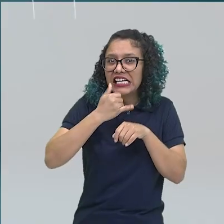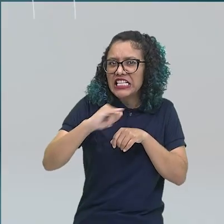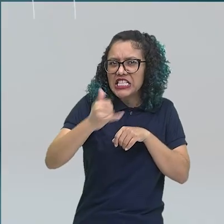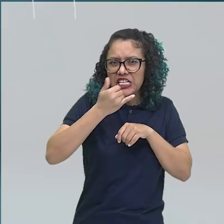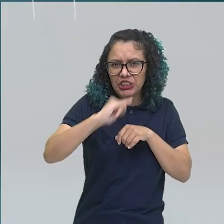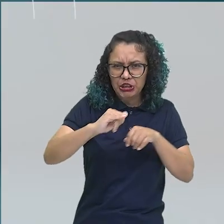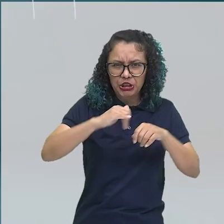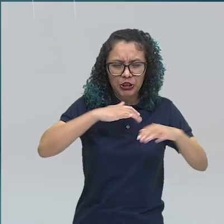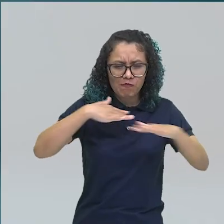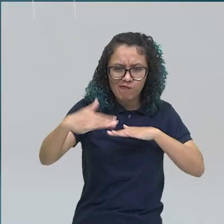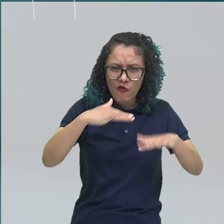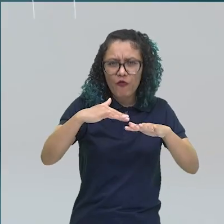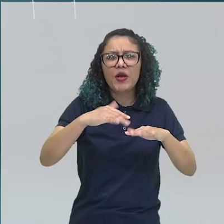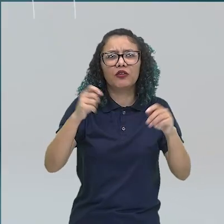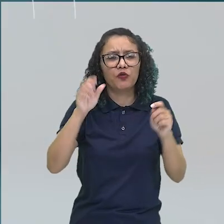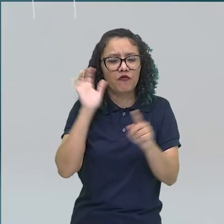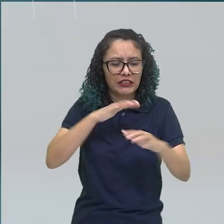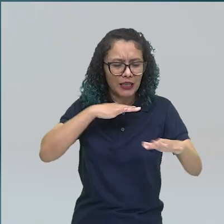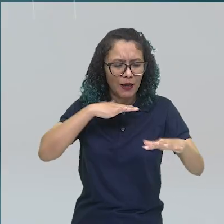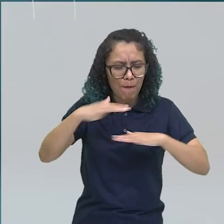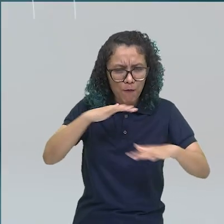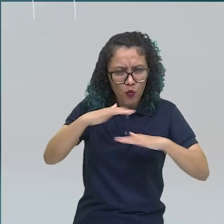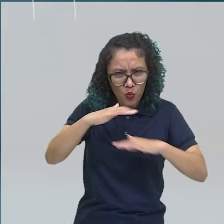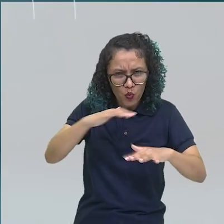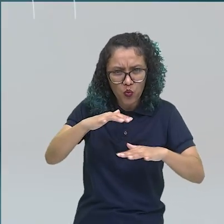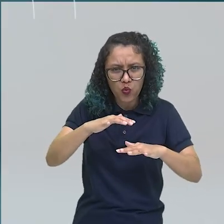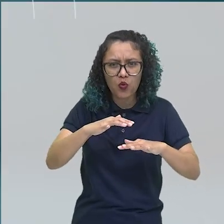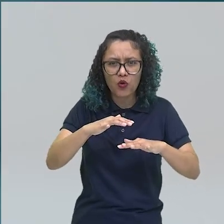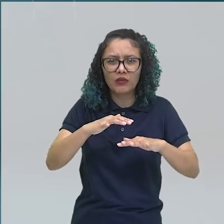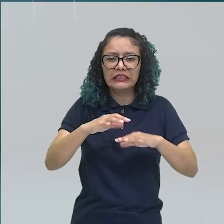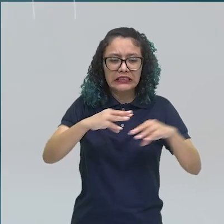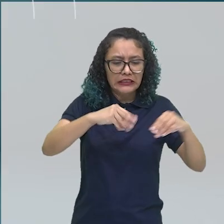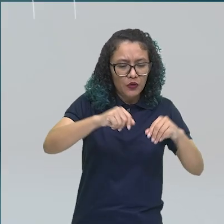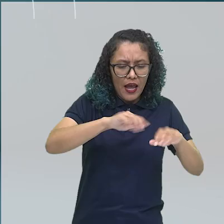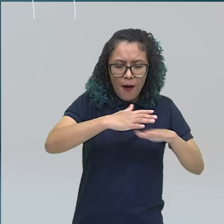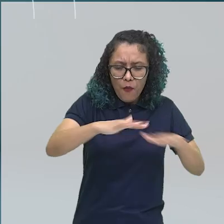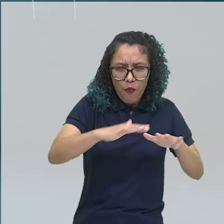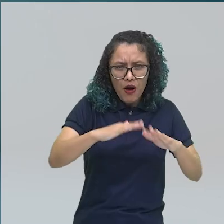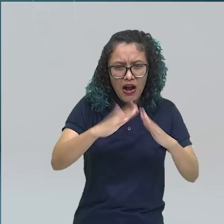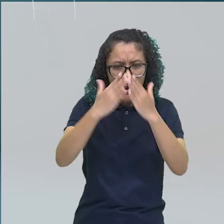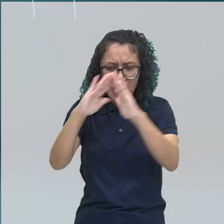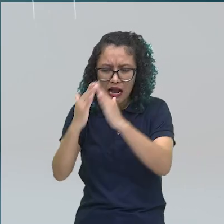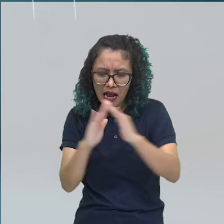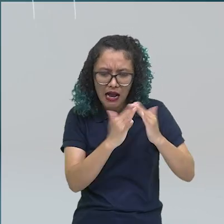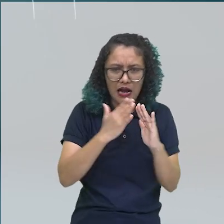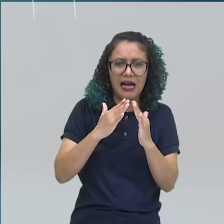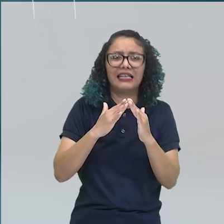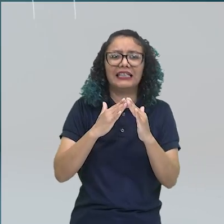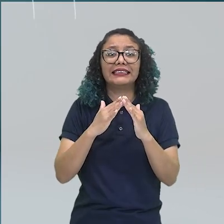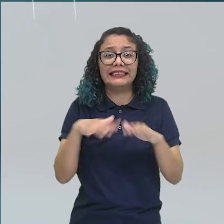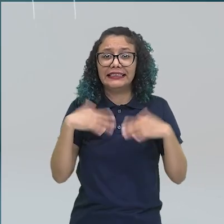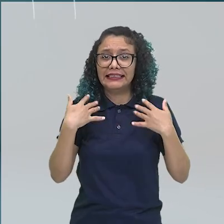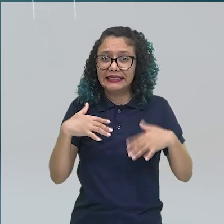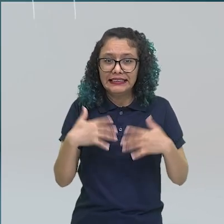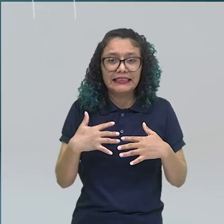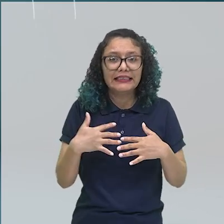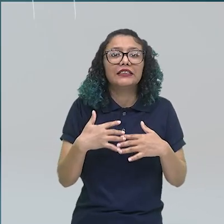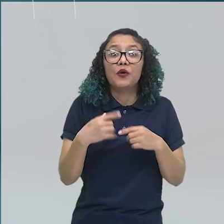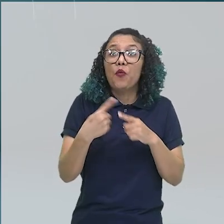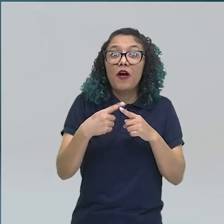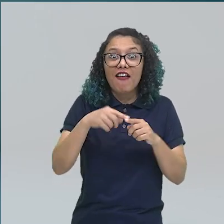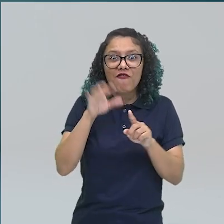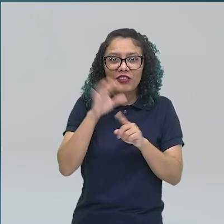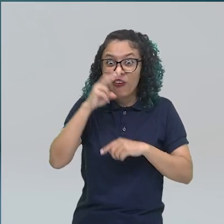energia, causando terremotos. O chão treme, as casas balançam e a vida na Terra é agitada por essa